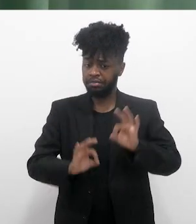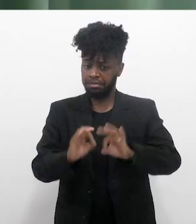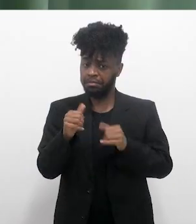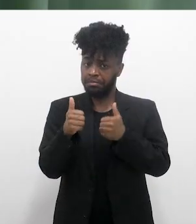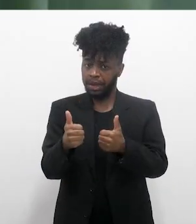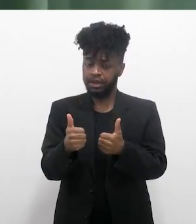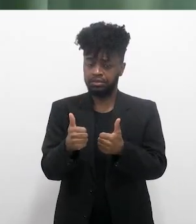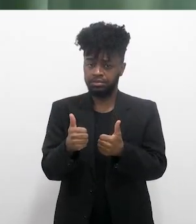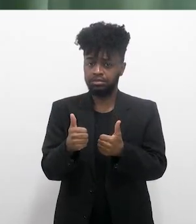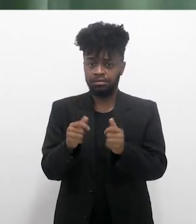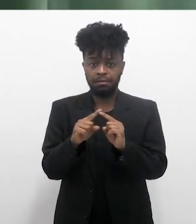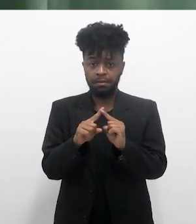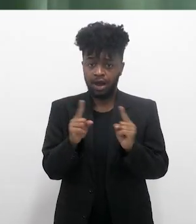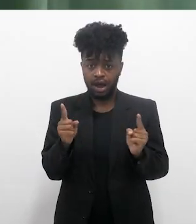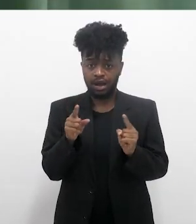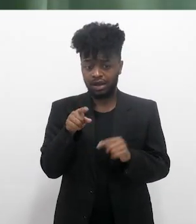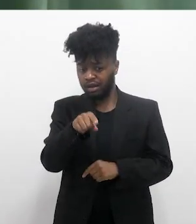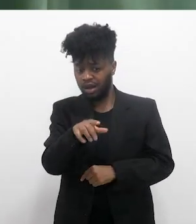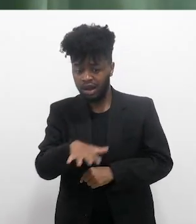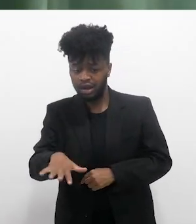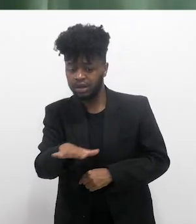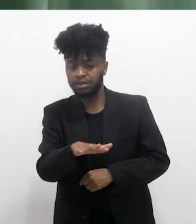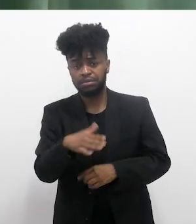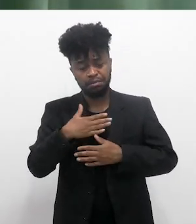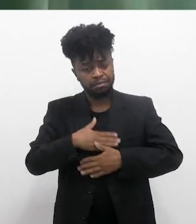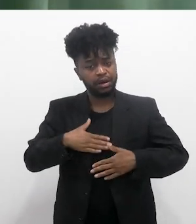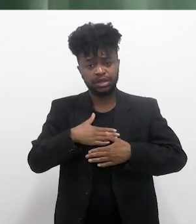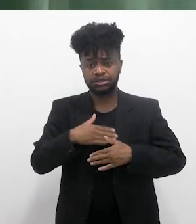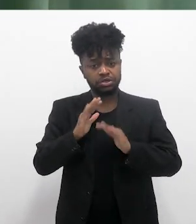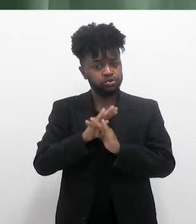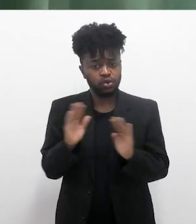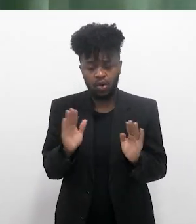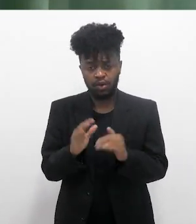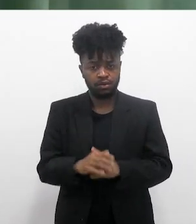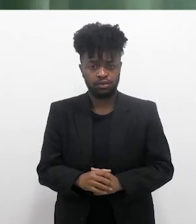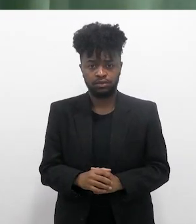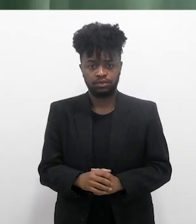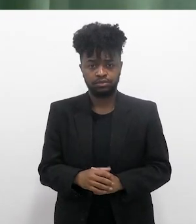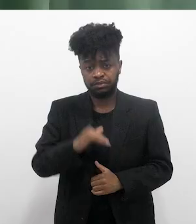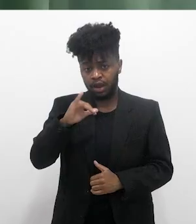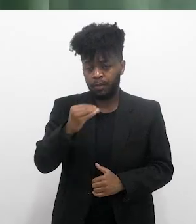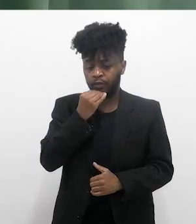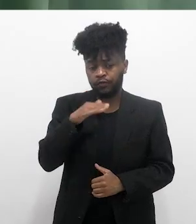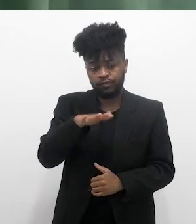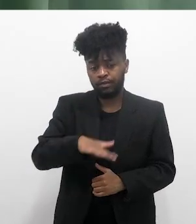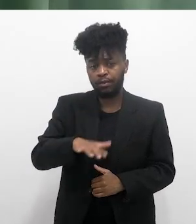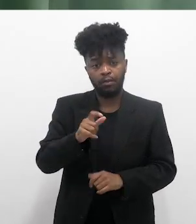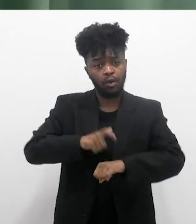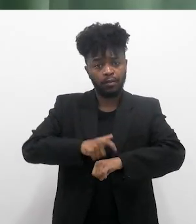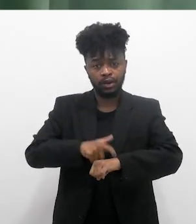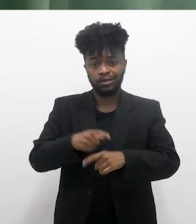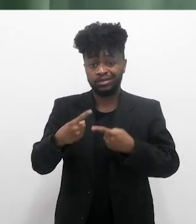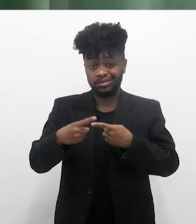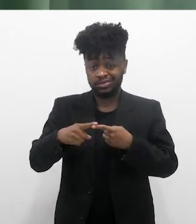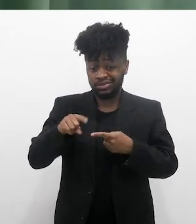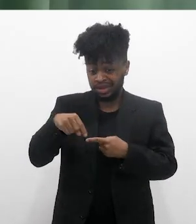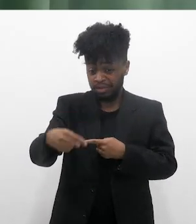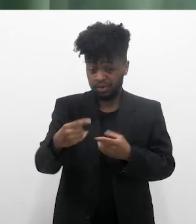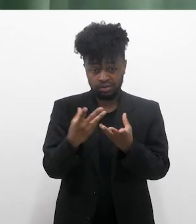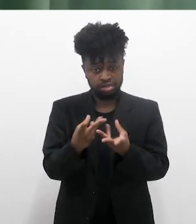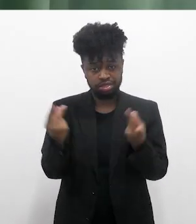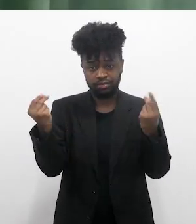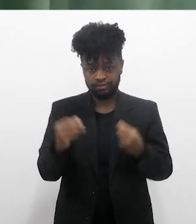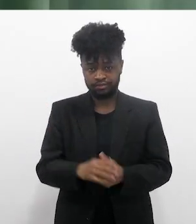aí ali era um prazer, uma satisfação e aproveitar aquele momento que depois passa.